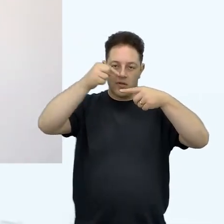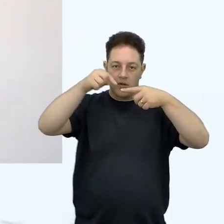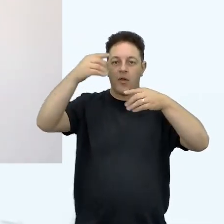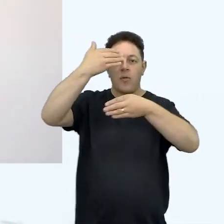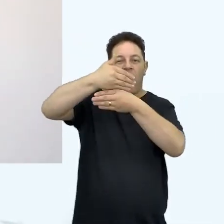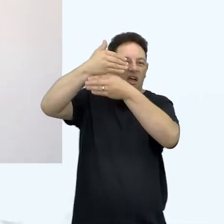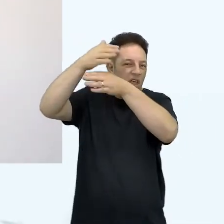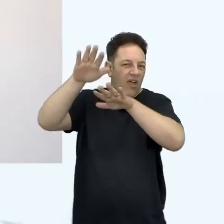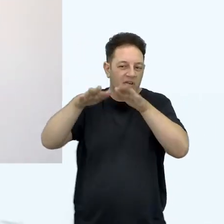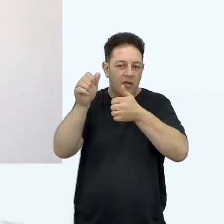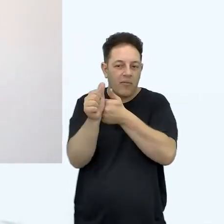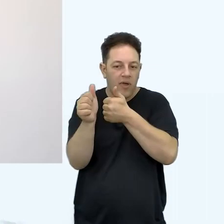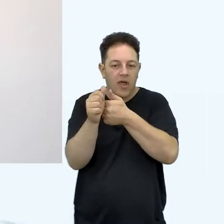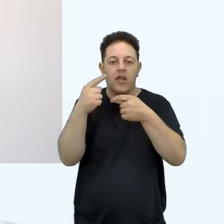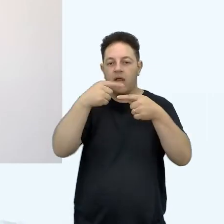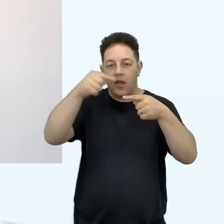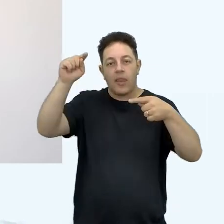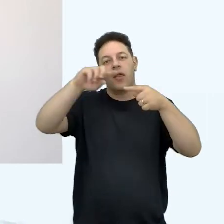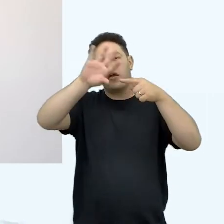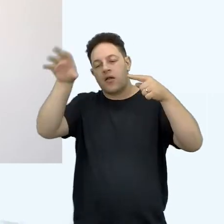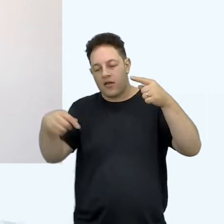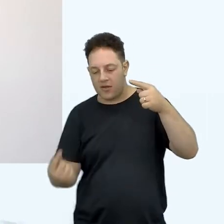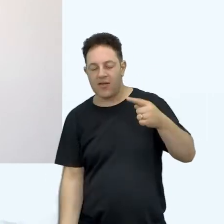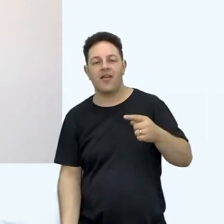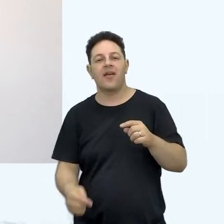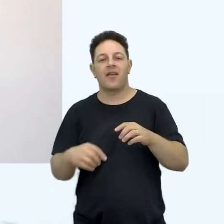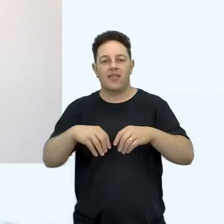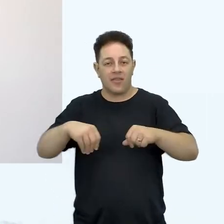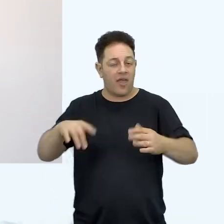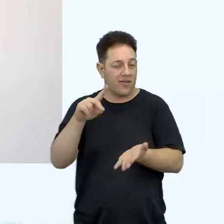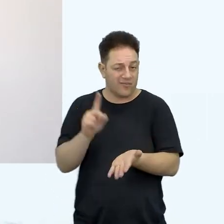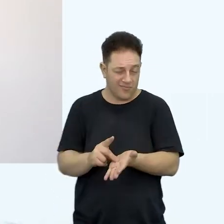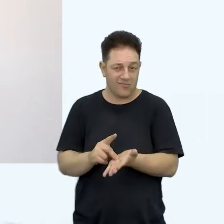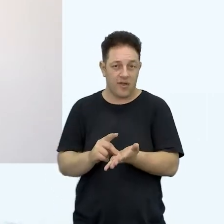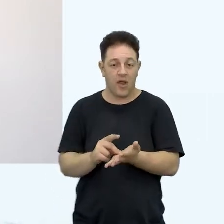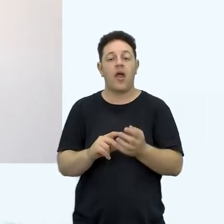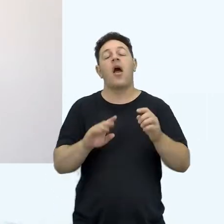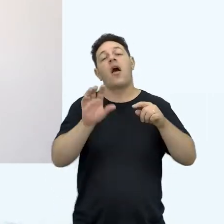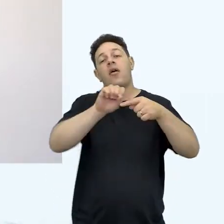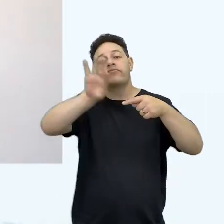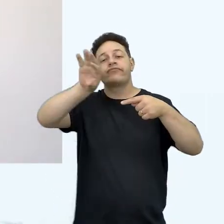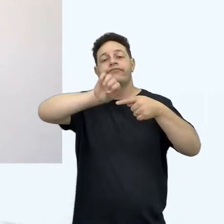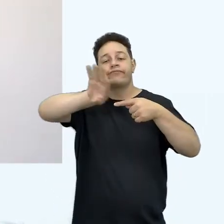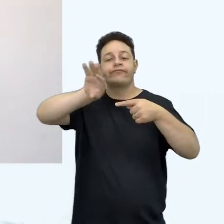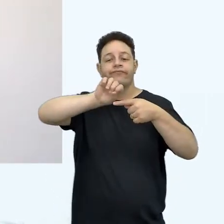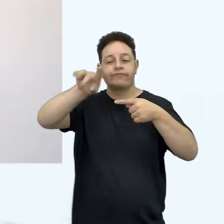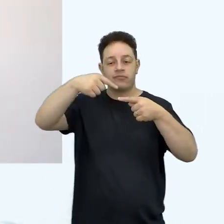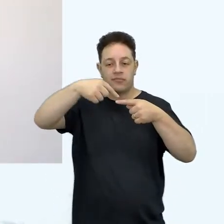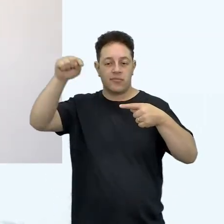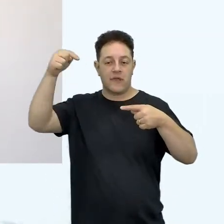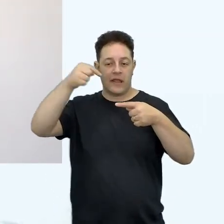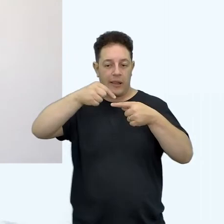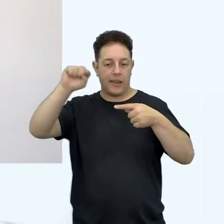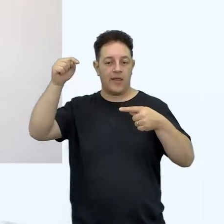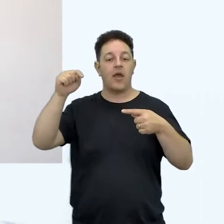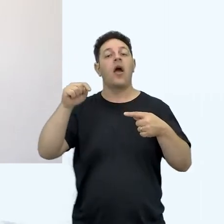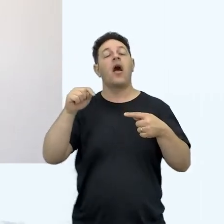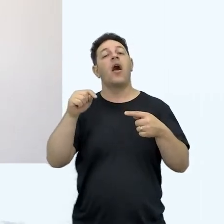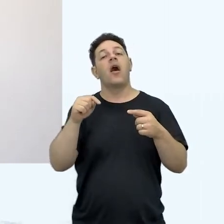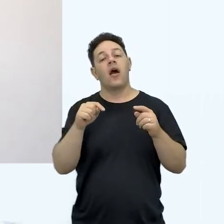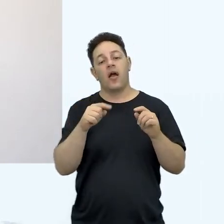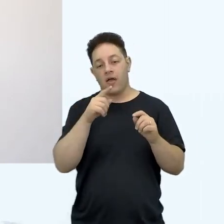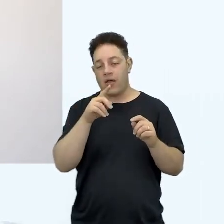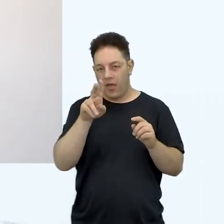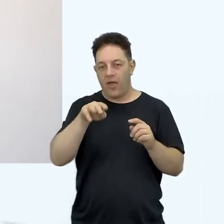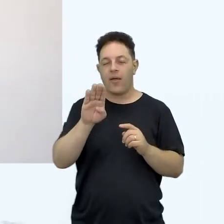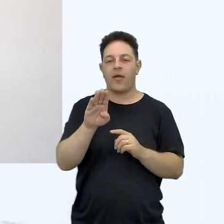de aterramento, né, literalmente para a terra, né, para o chão. E ali eu tenho uma fuga de corrente. Então, o mau isolamento é a baixa impedância,